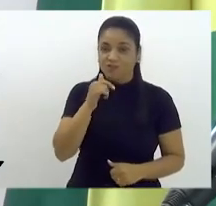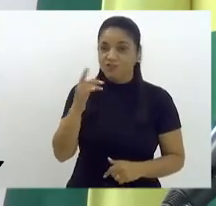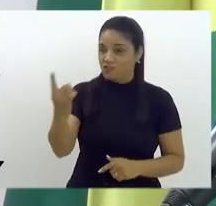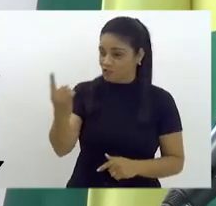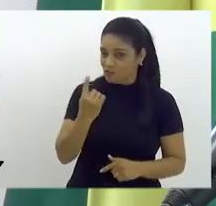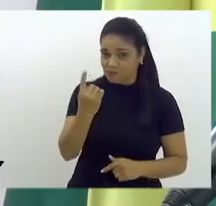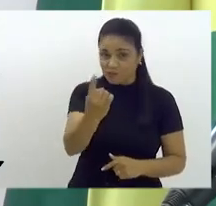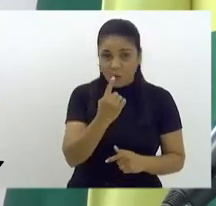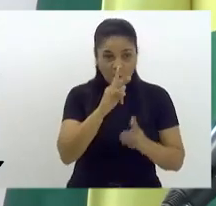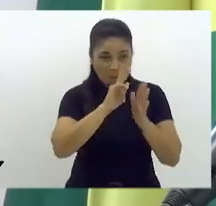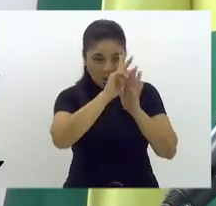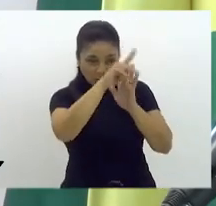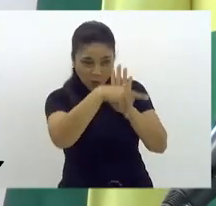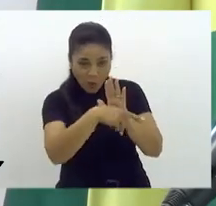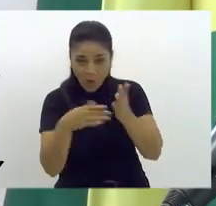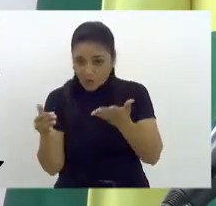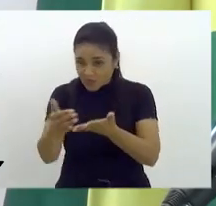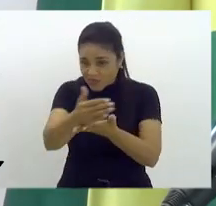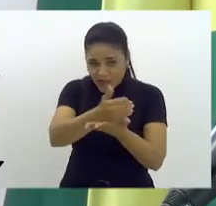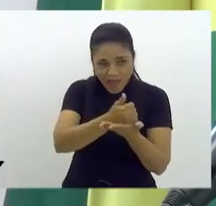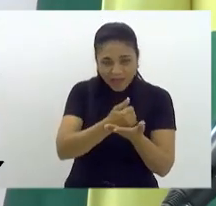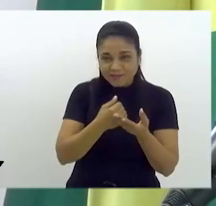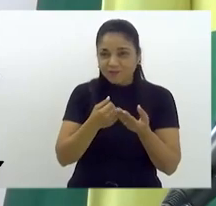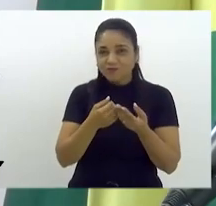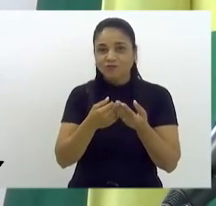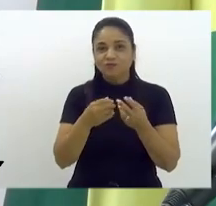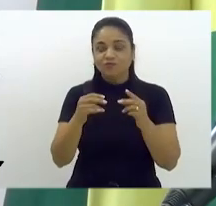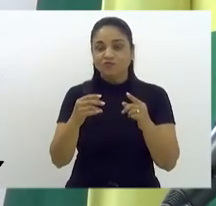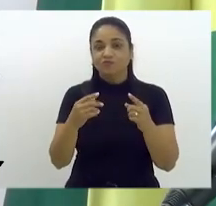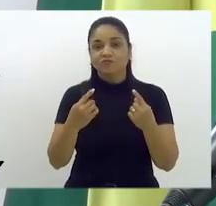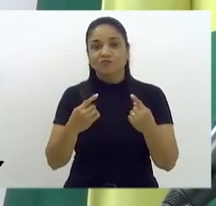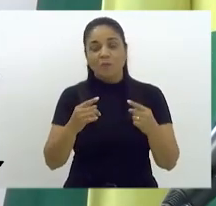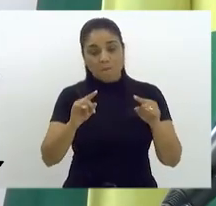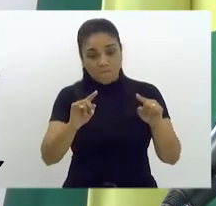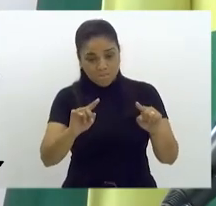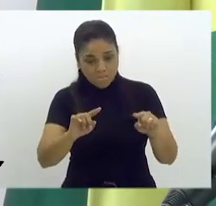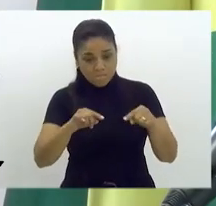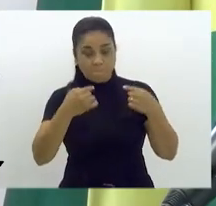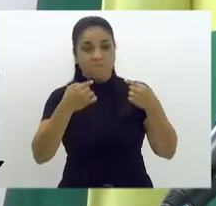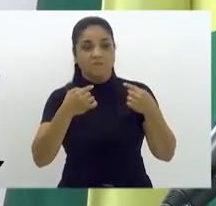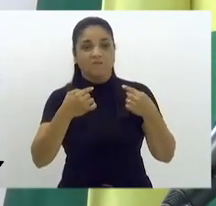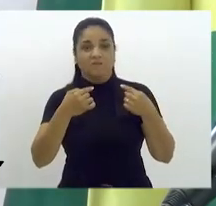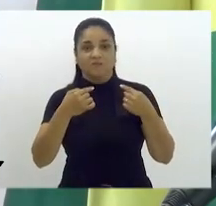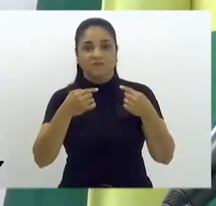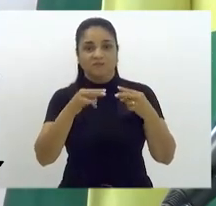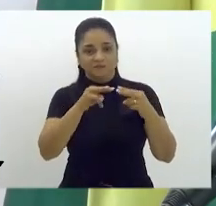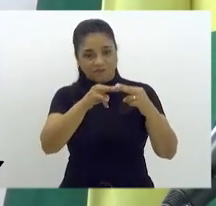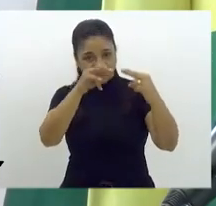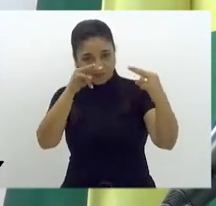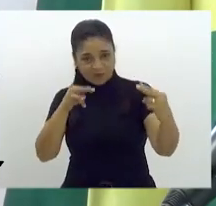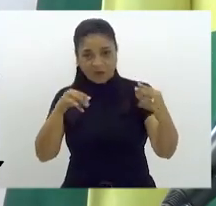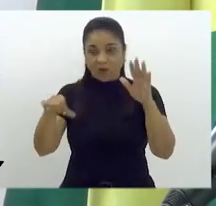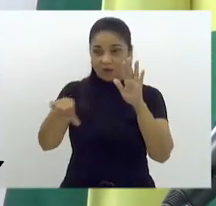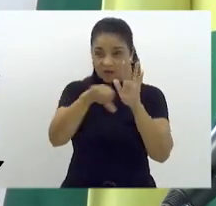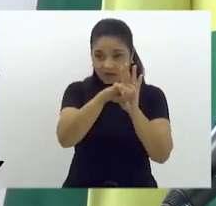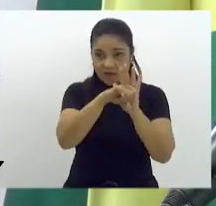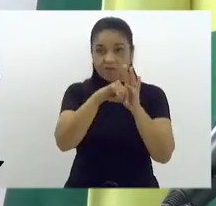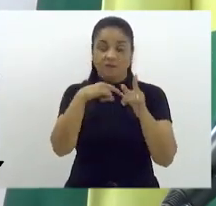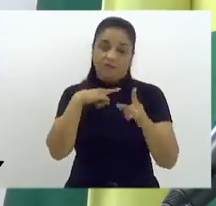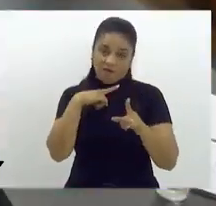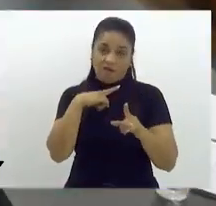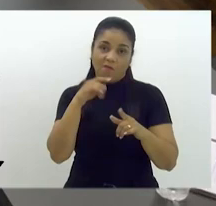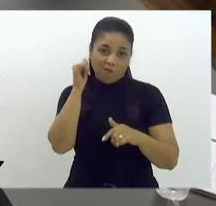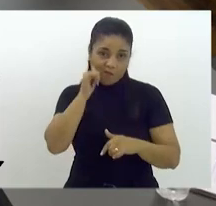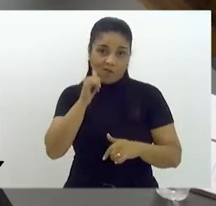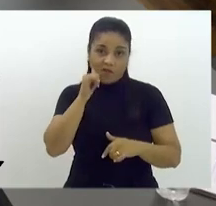se tem protocolo se tem dados tem como fazer a maioria dos ataques de mulheres eu tenho uma pessoa no meu gabinete Júlia estudando de história que foi